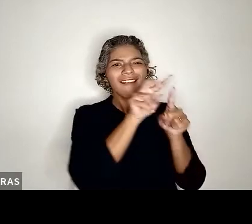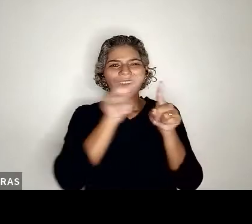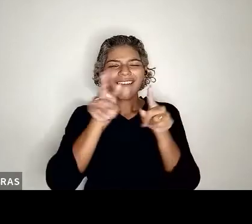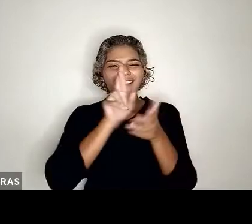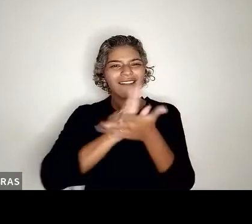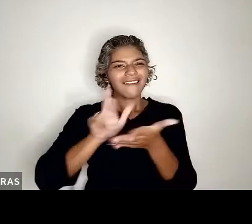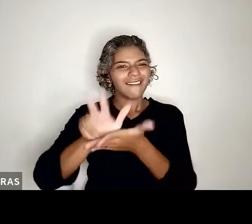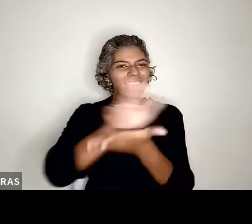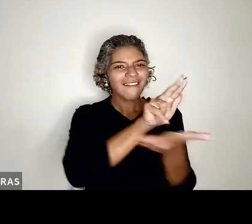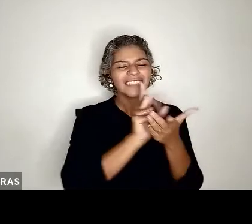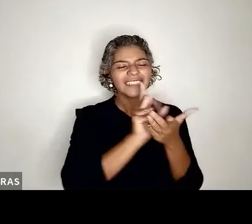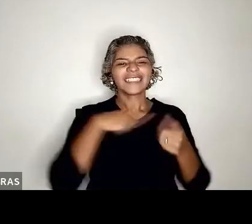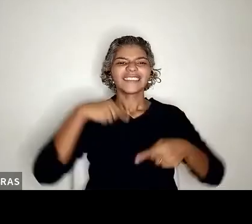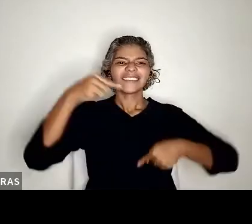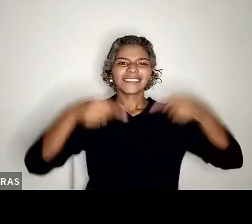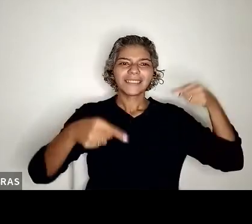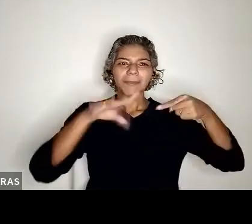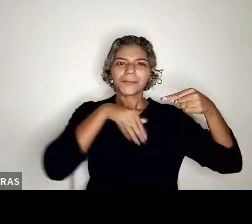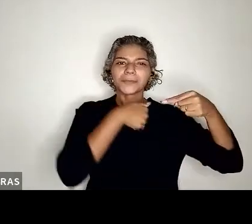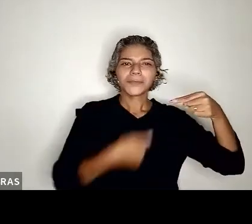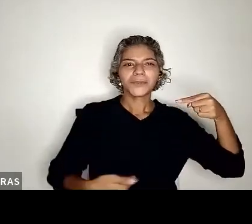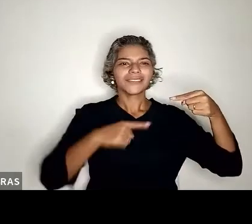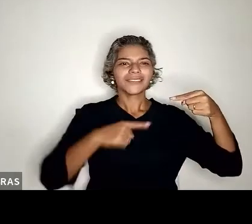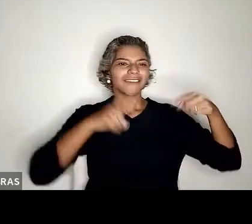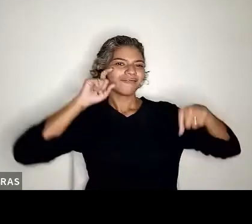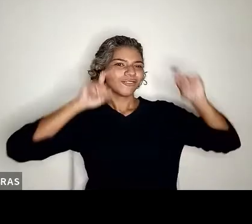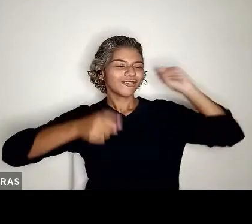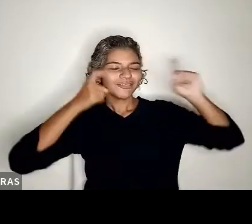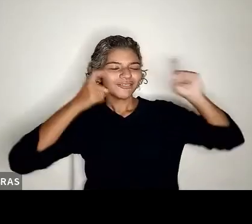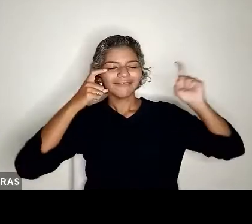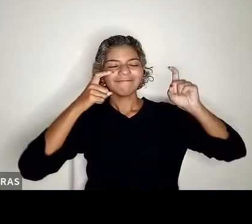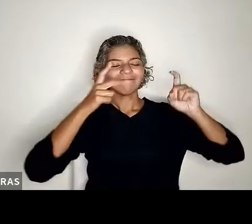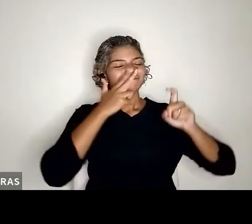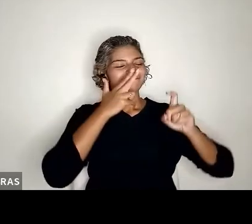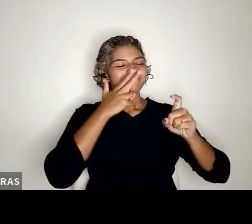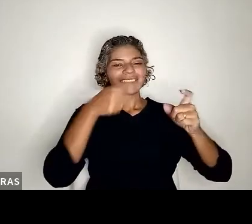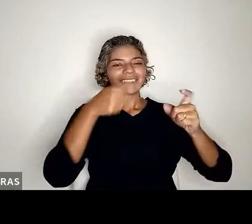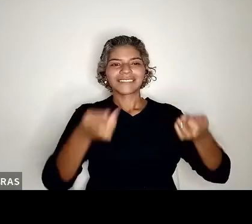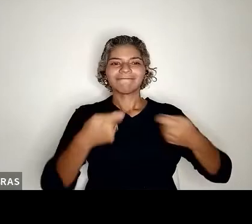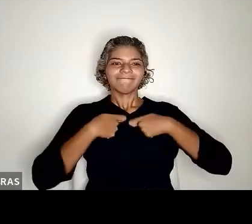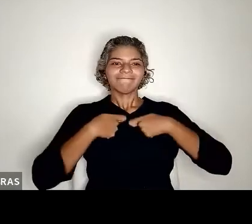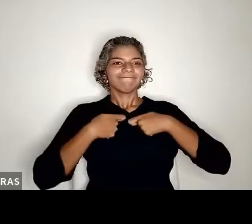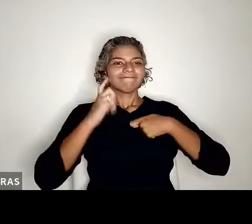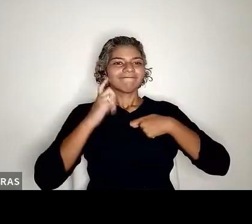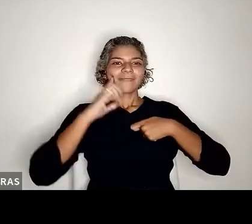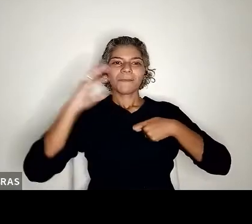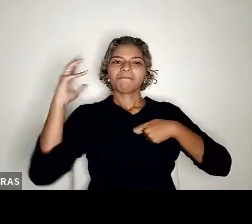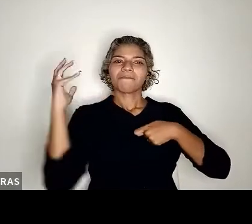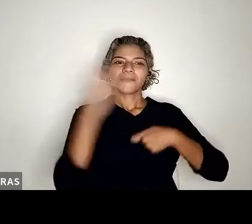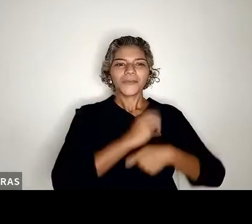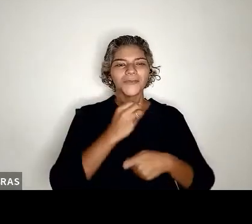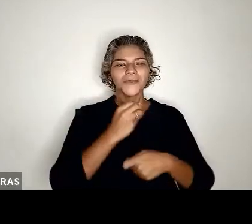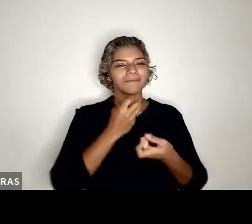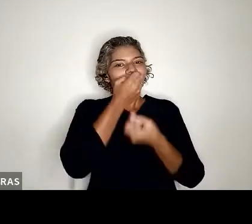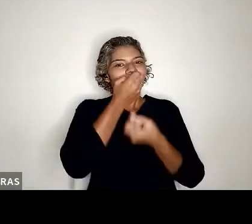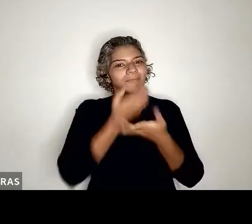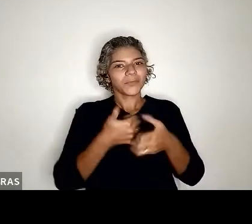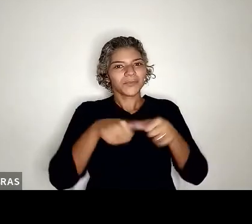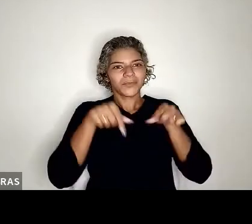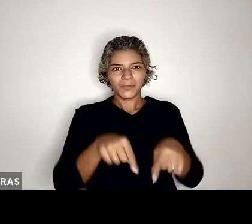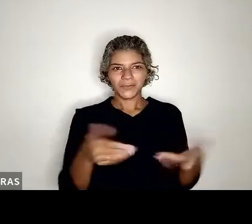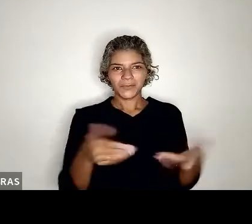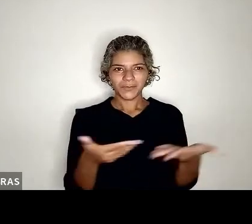da discussão, enfim, isso é algo muito, muito, muito bonito. É muito bom estar aqui nessa tarde com vocês. Vou fazer